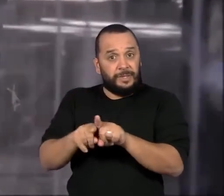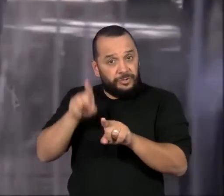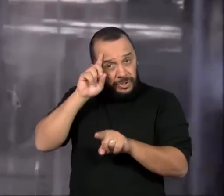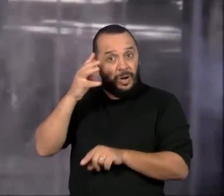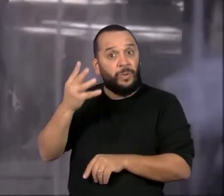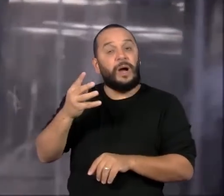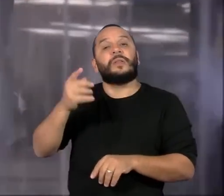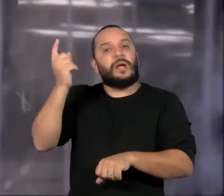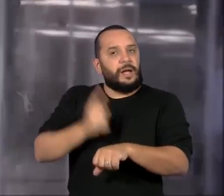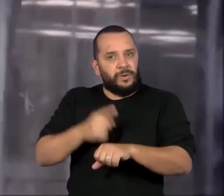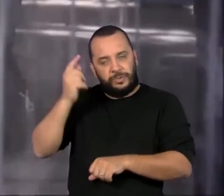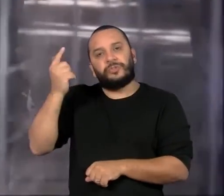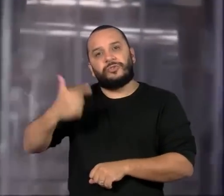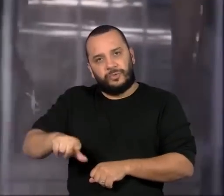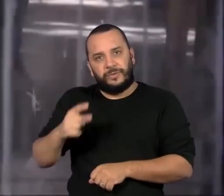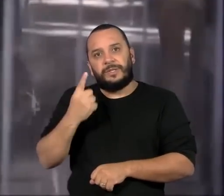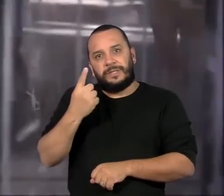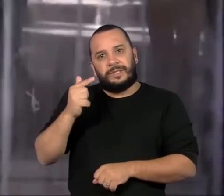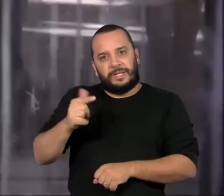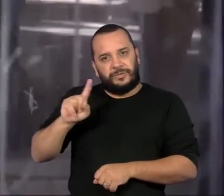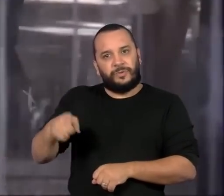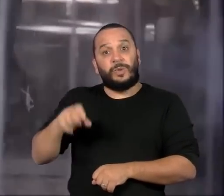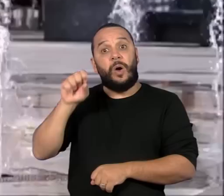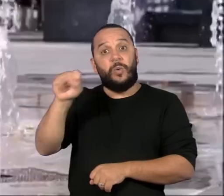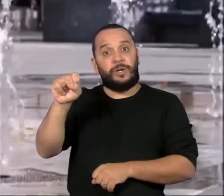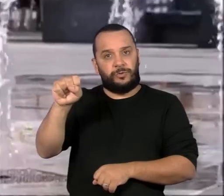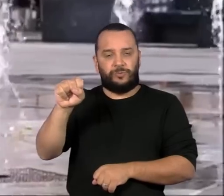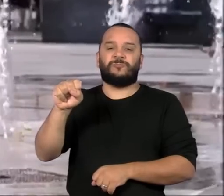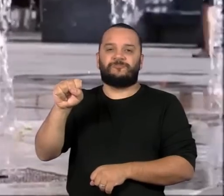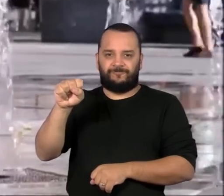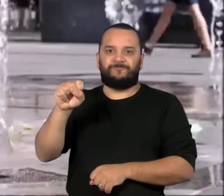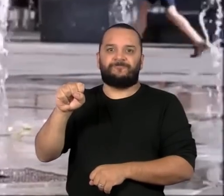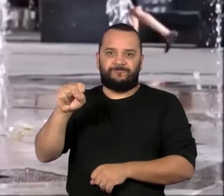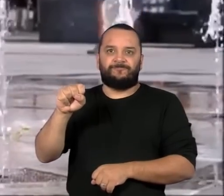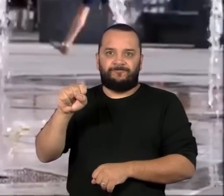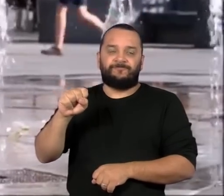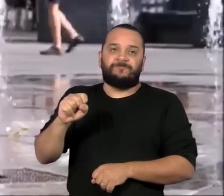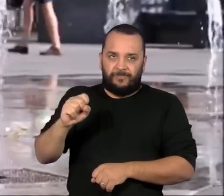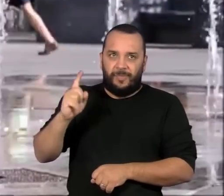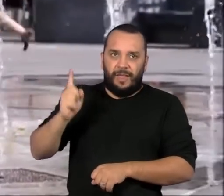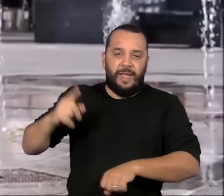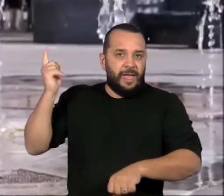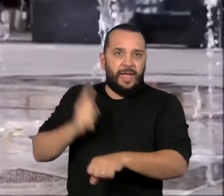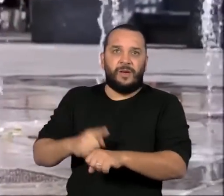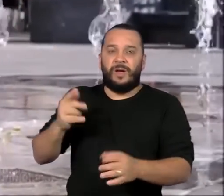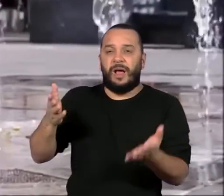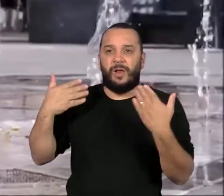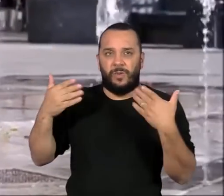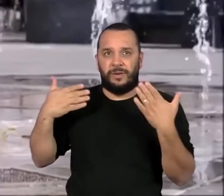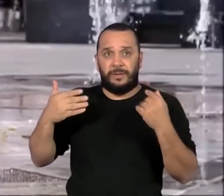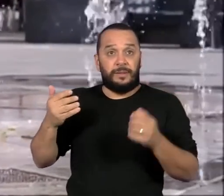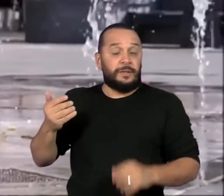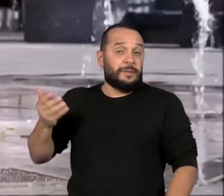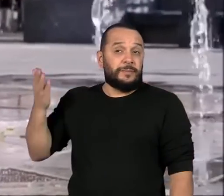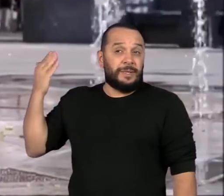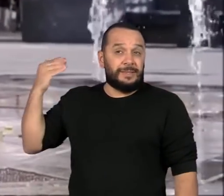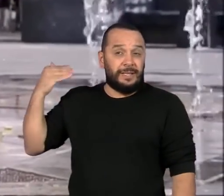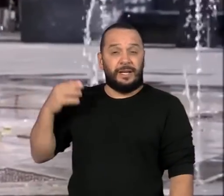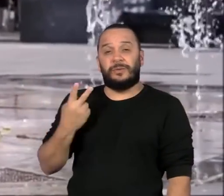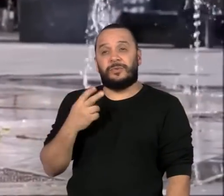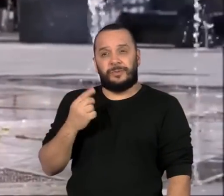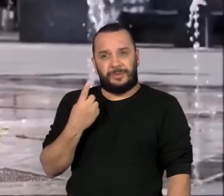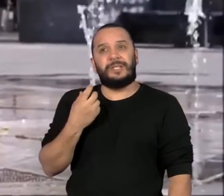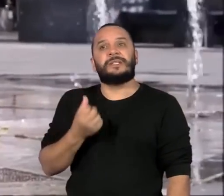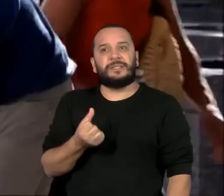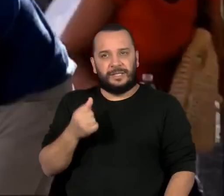recorde, 17,8 graus Celsius. A maior média de temperatura tinha sido atingida em